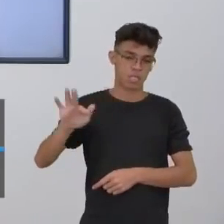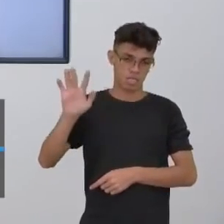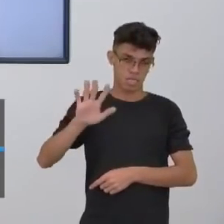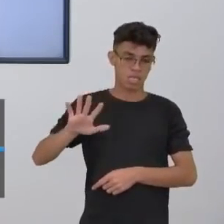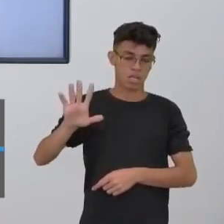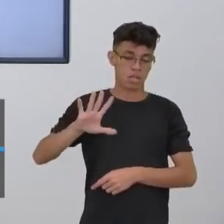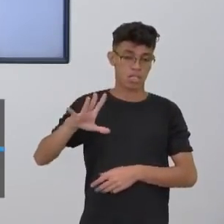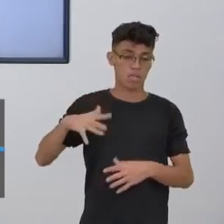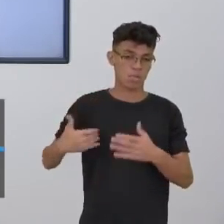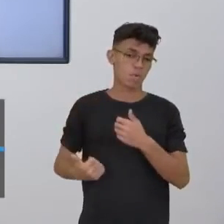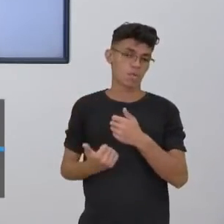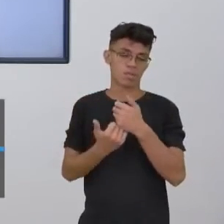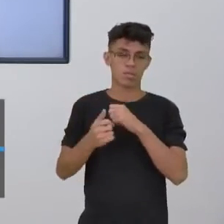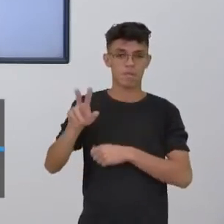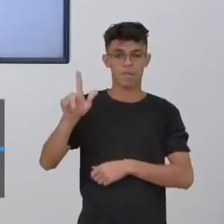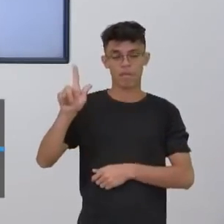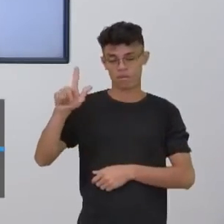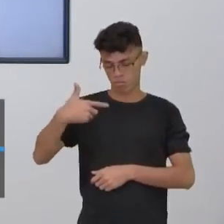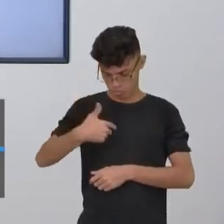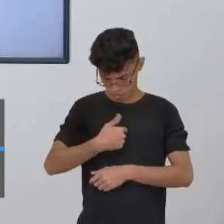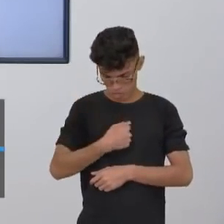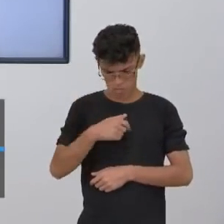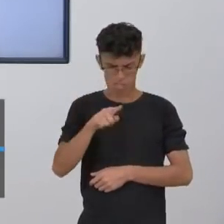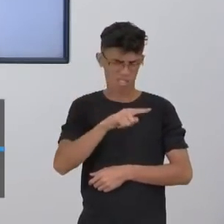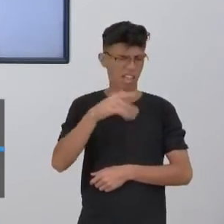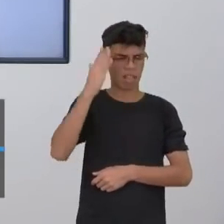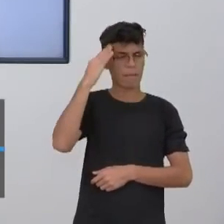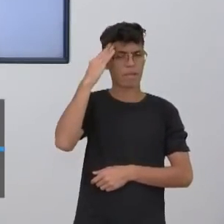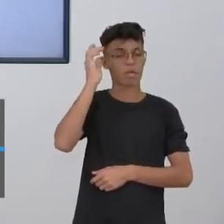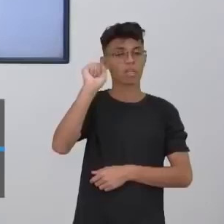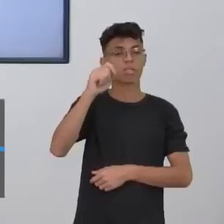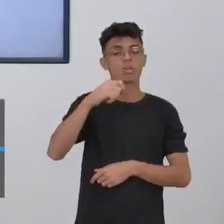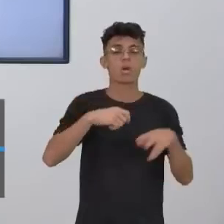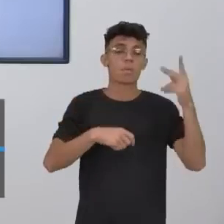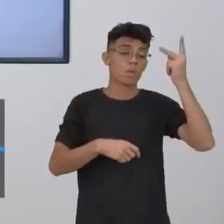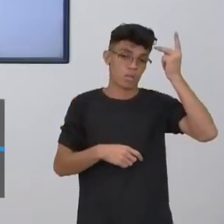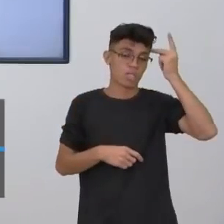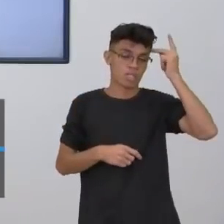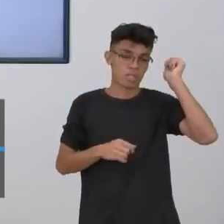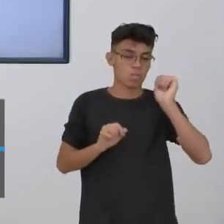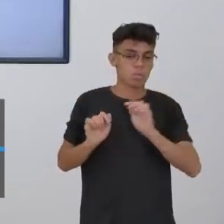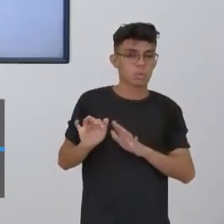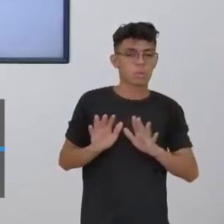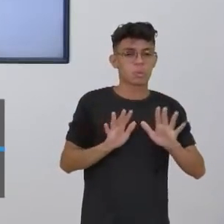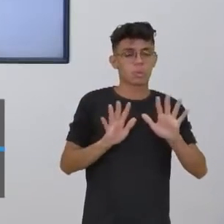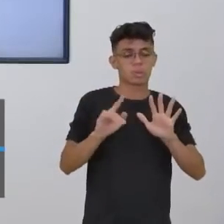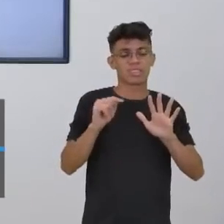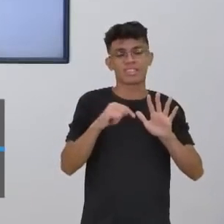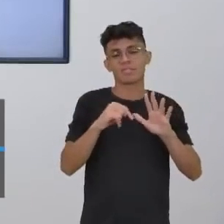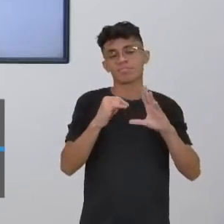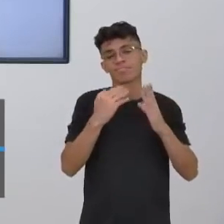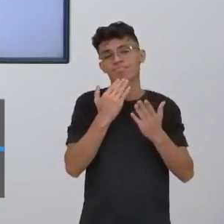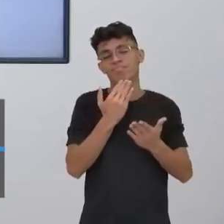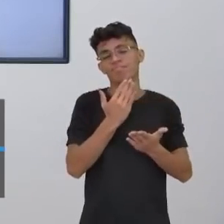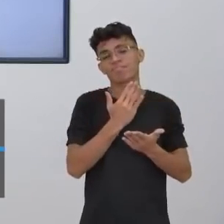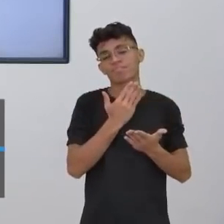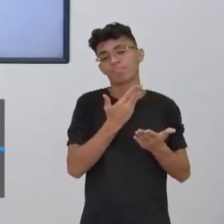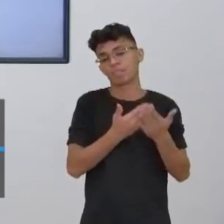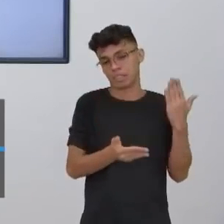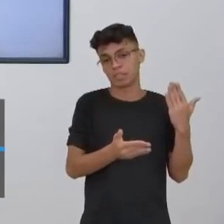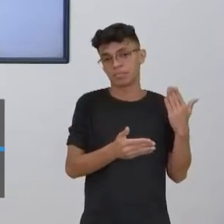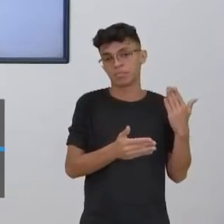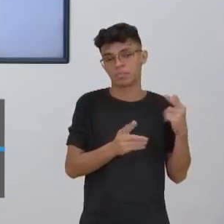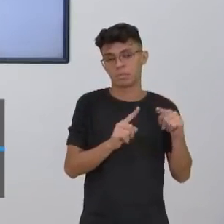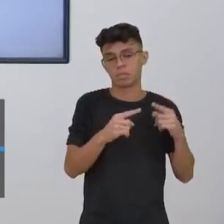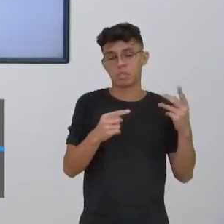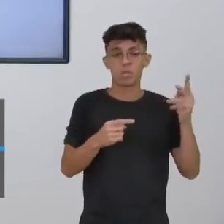de Vargas, tá? Então, vocês já devem imaginar aí que os paulistas foram derrotados. Mas a gente diz